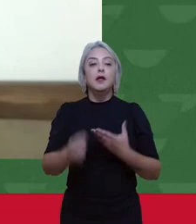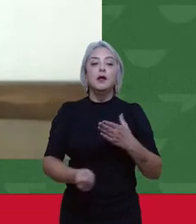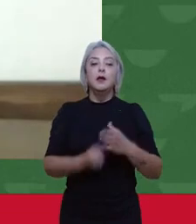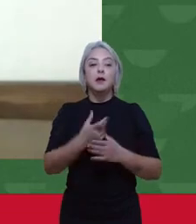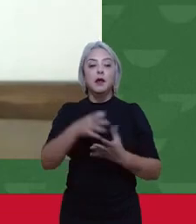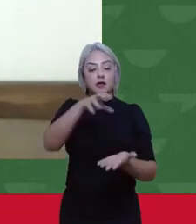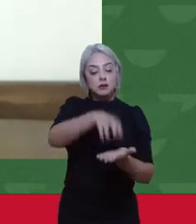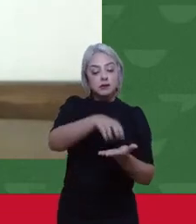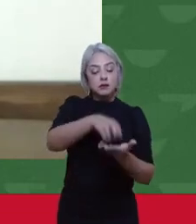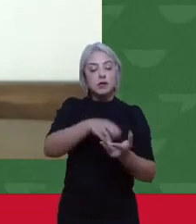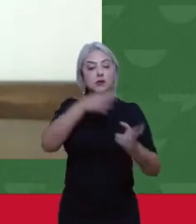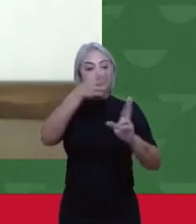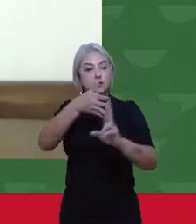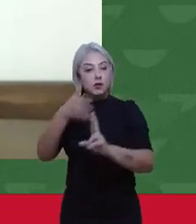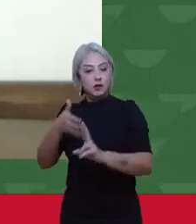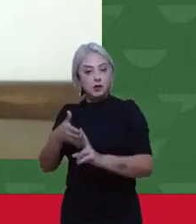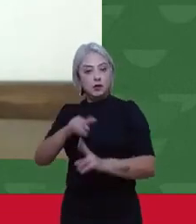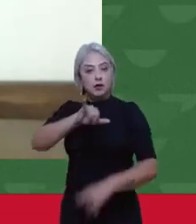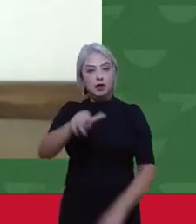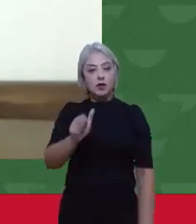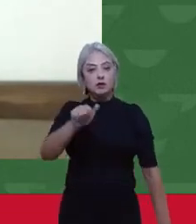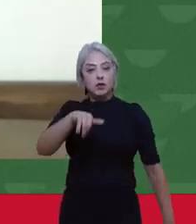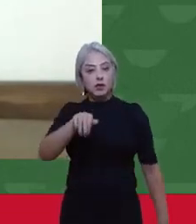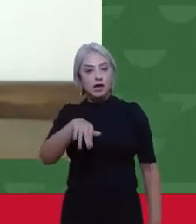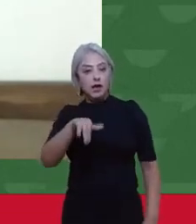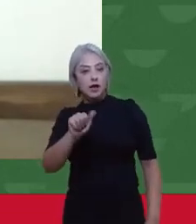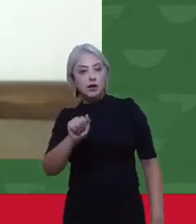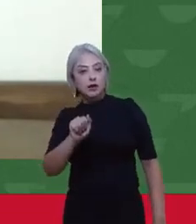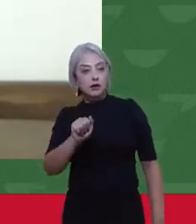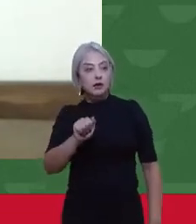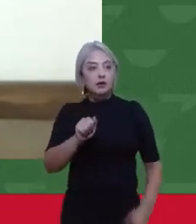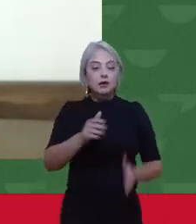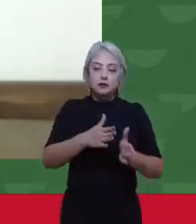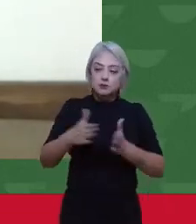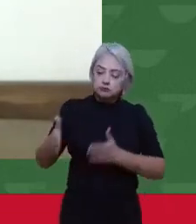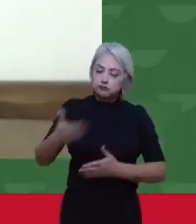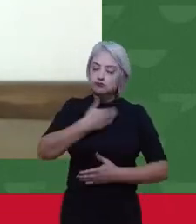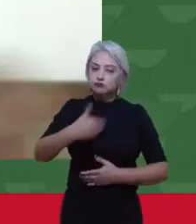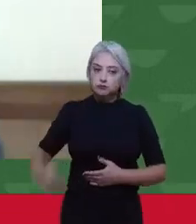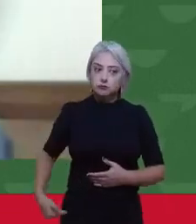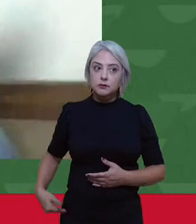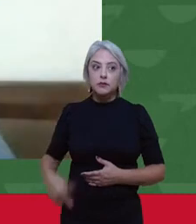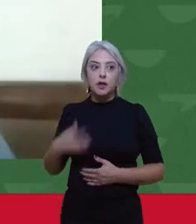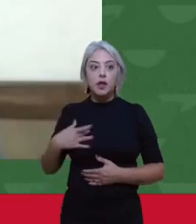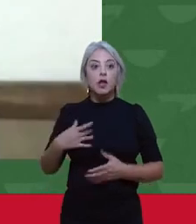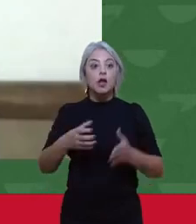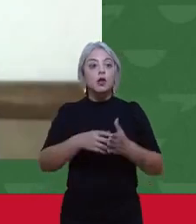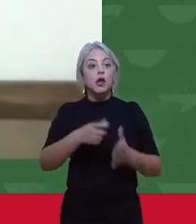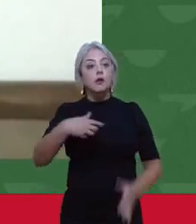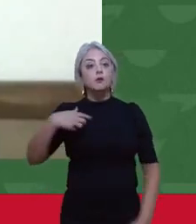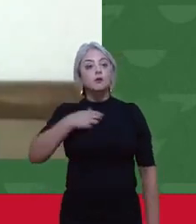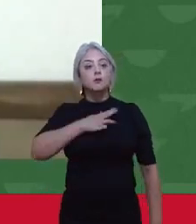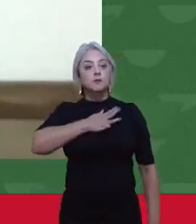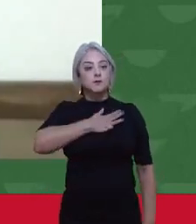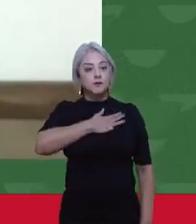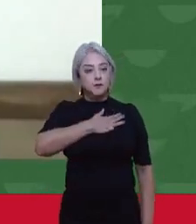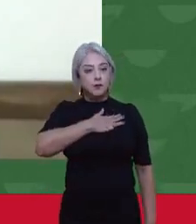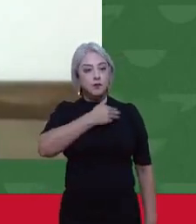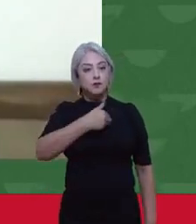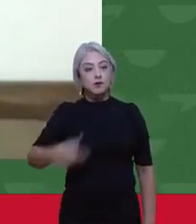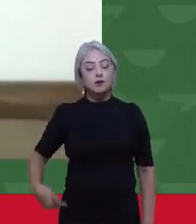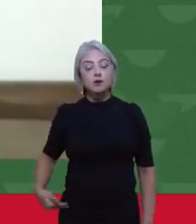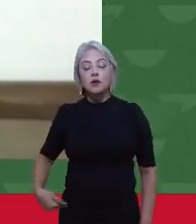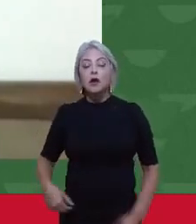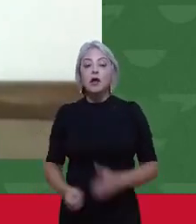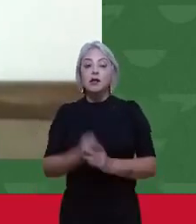do Centro de Referência Janaína Dutra, que foi durante o nosso governo e na época do governo Lula. Esse foi